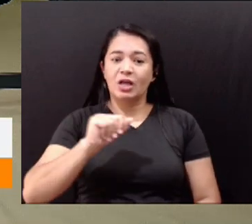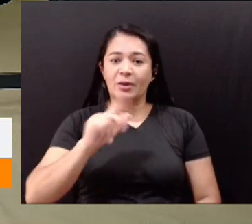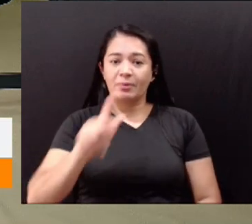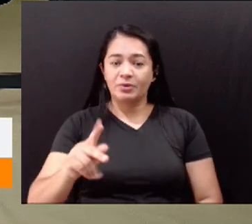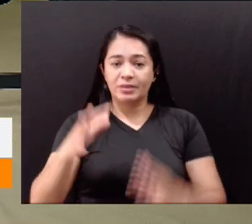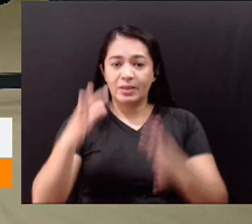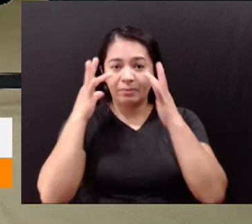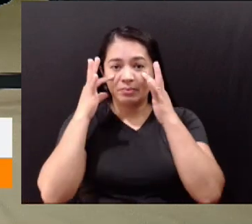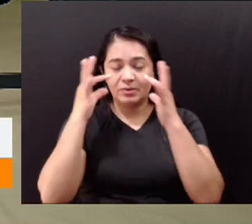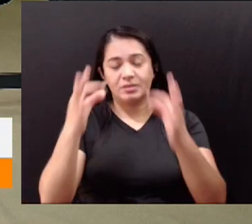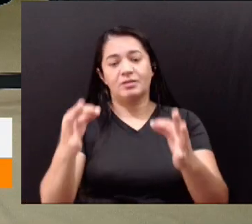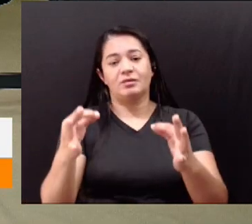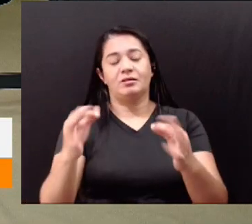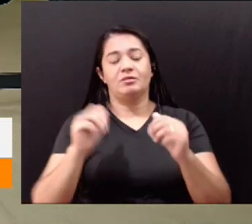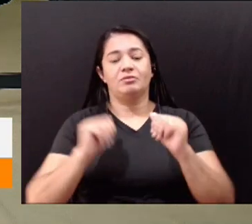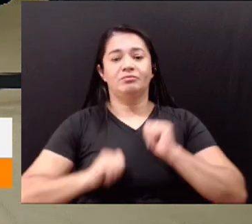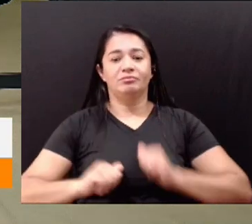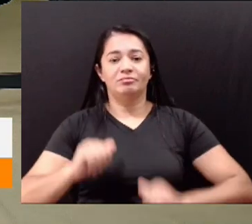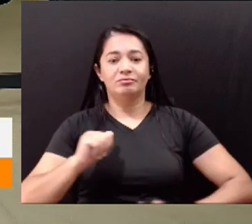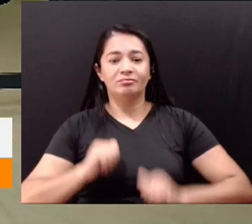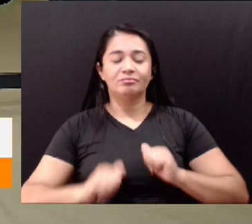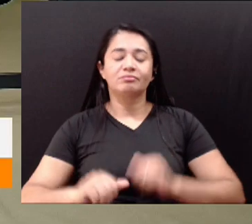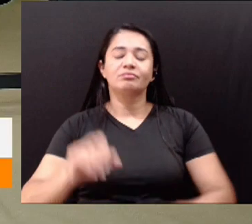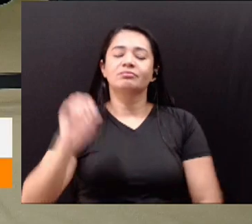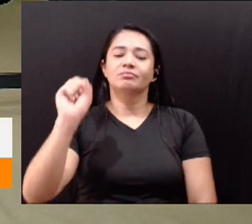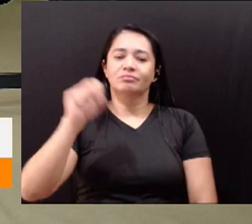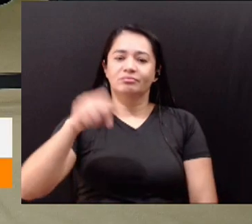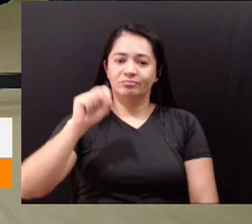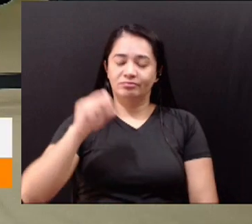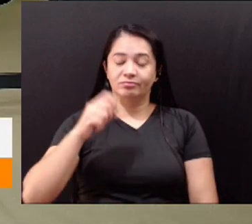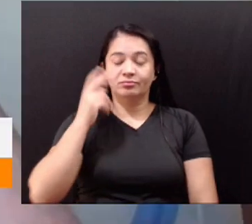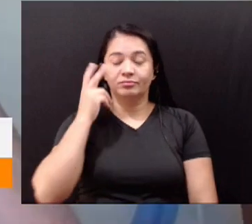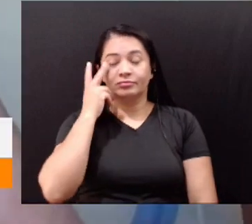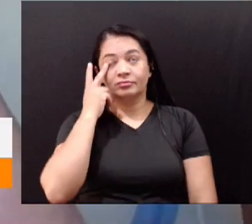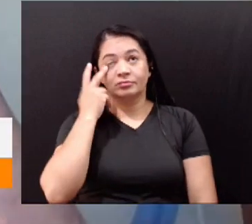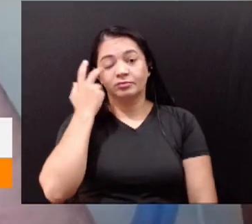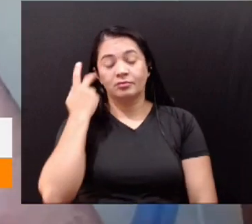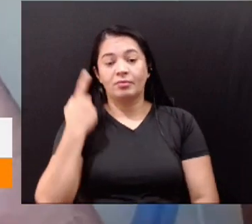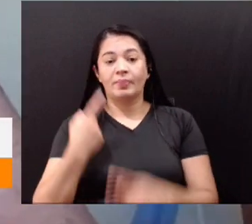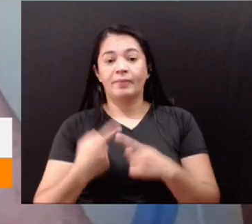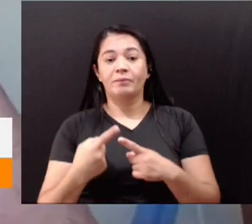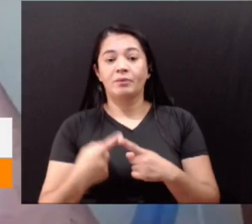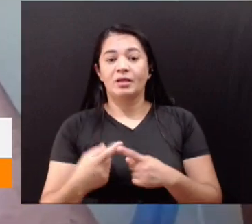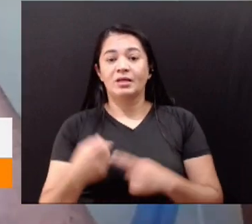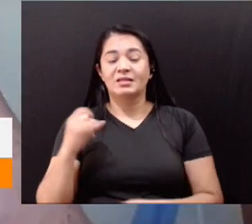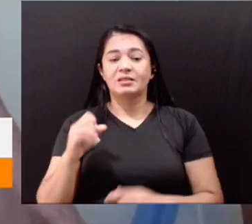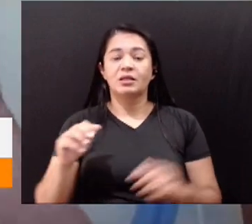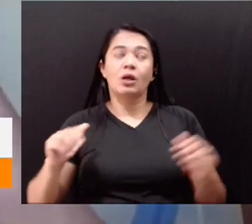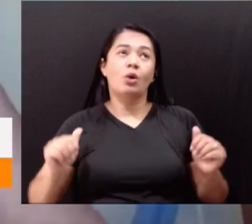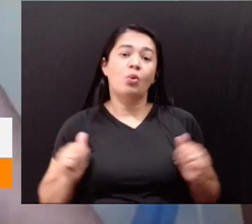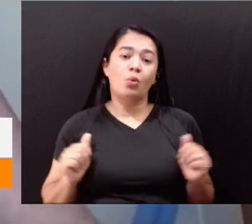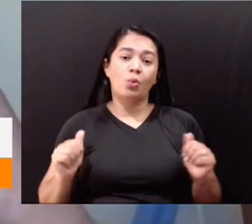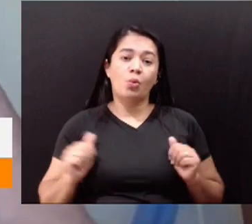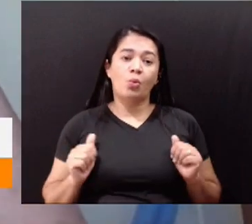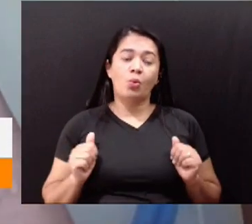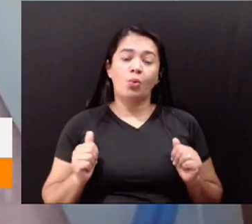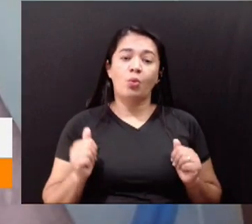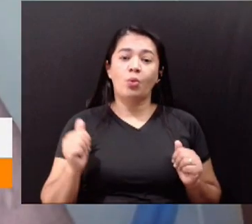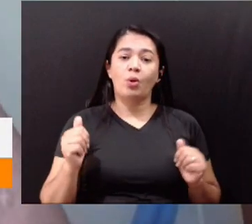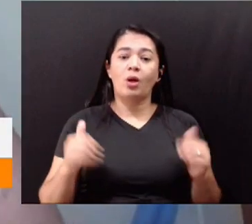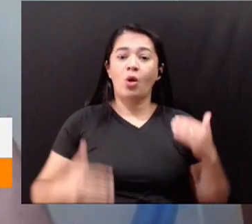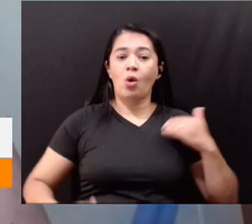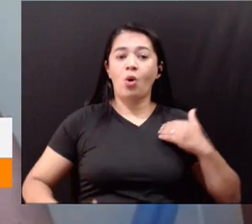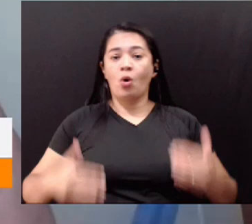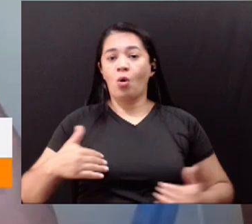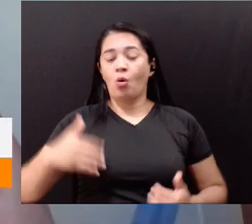Denise? Sim. Mesmo porque se ficar parado, a cabeça, o corpo, tudo cai.